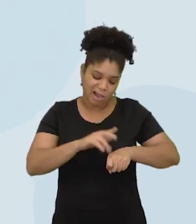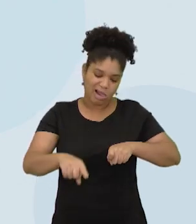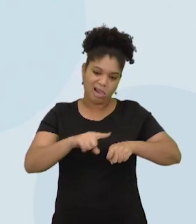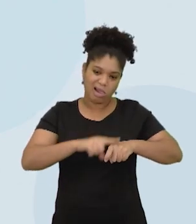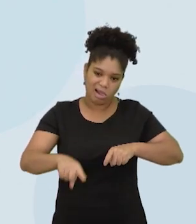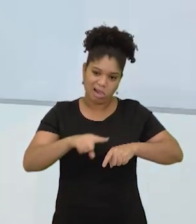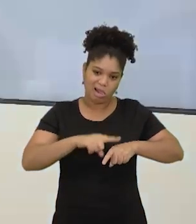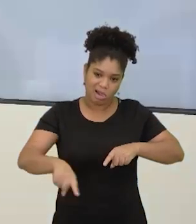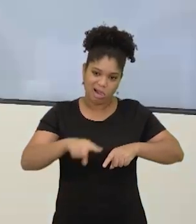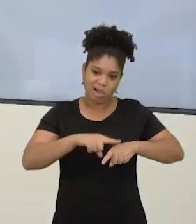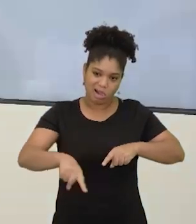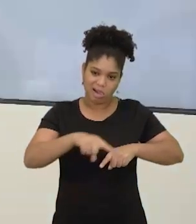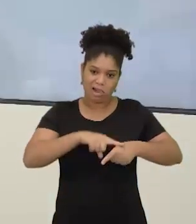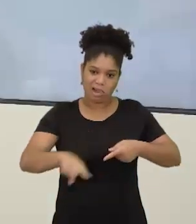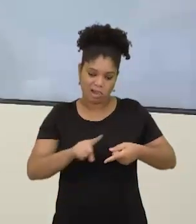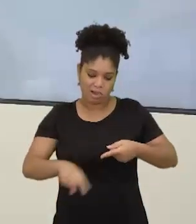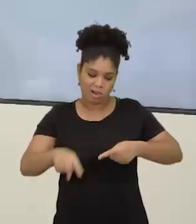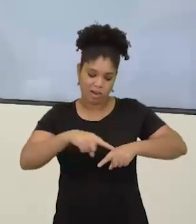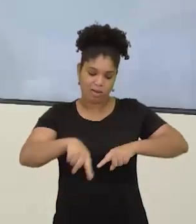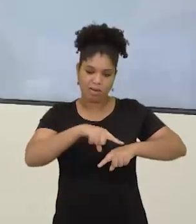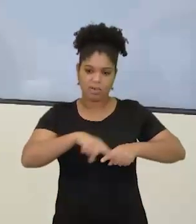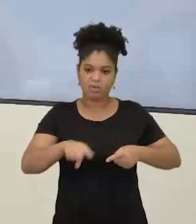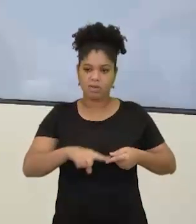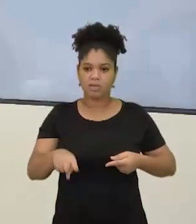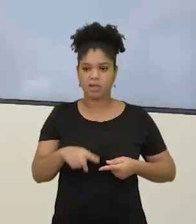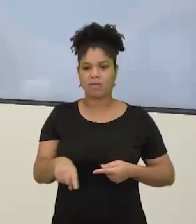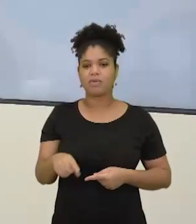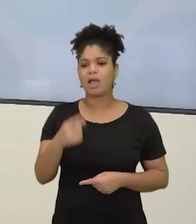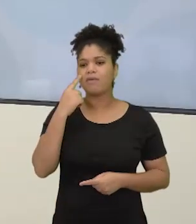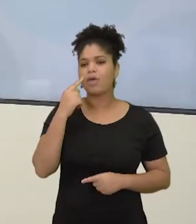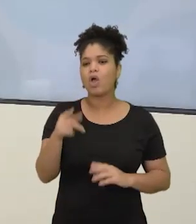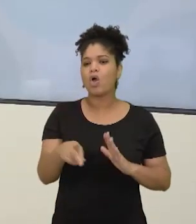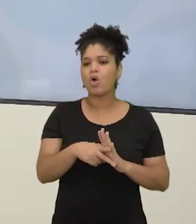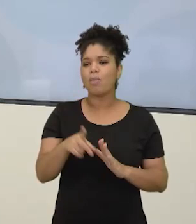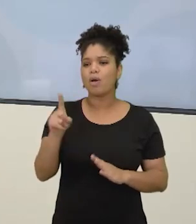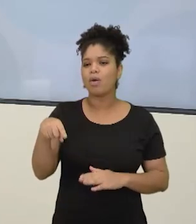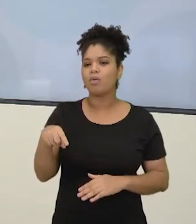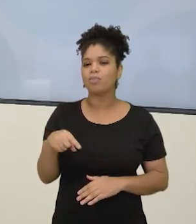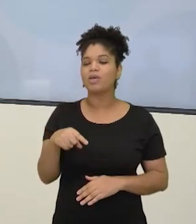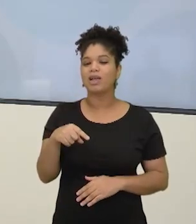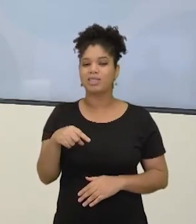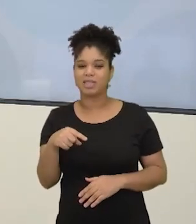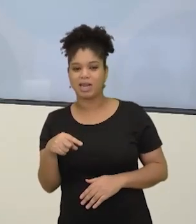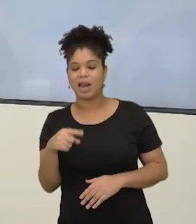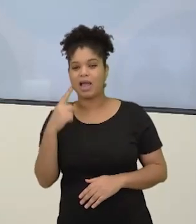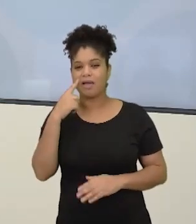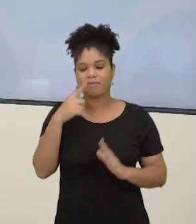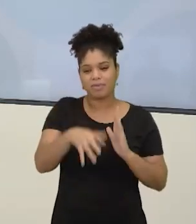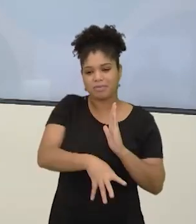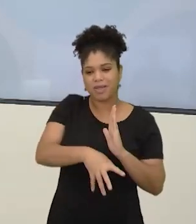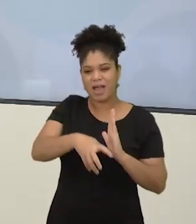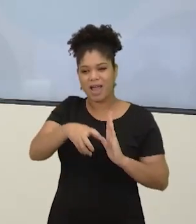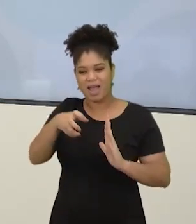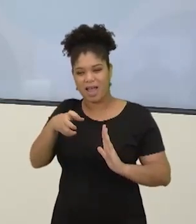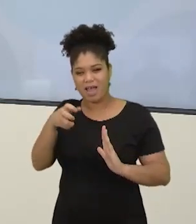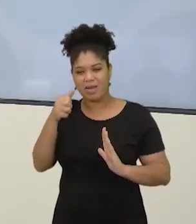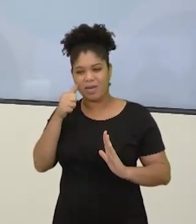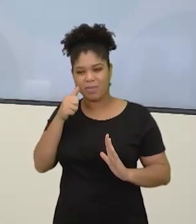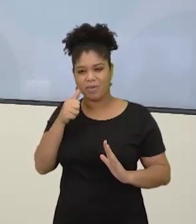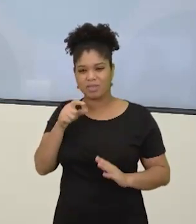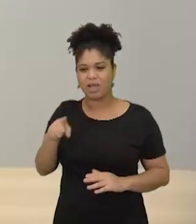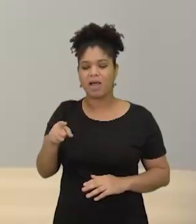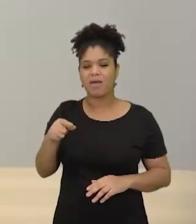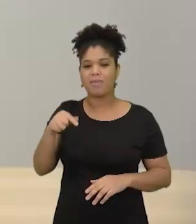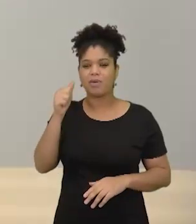1892, a gente percebe já um pouquinho da periferia do ambiente, ou seja, você sai a vida da corte, mas como era fora da corte. Mas